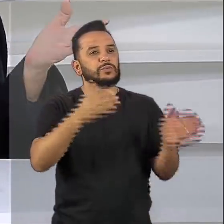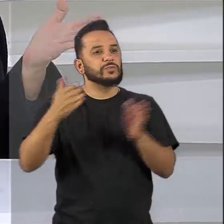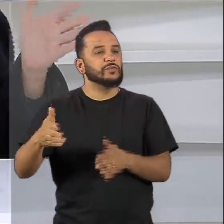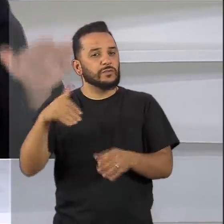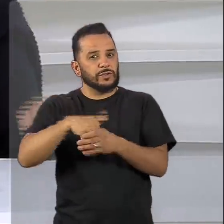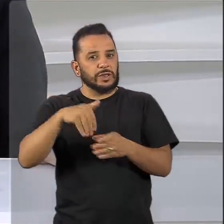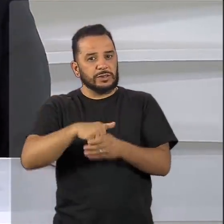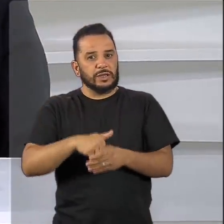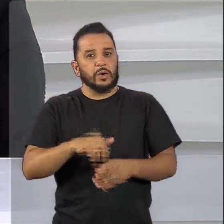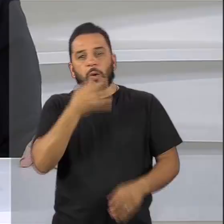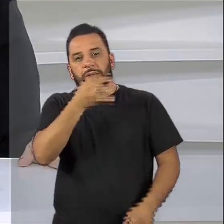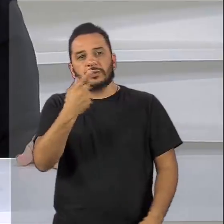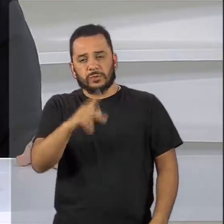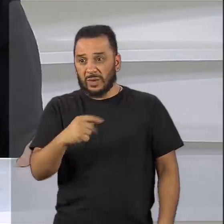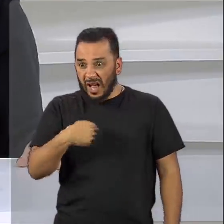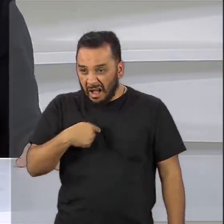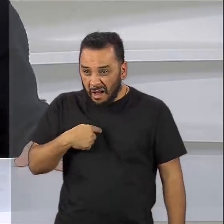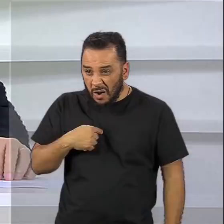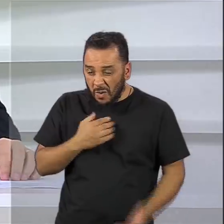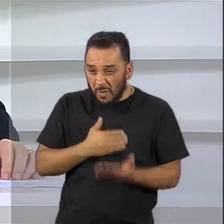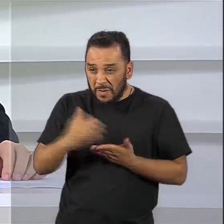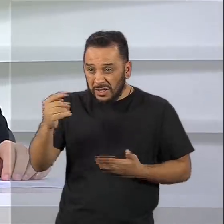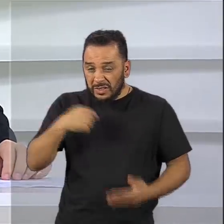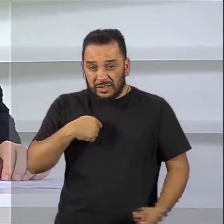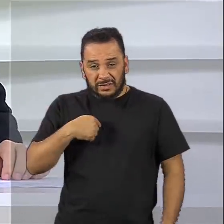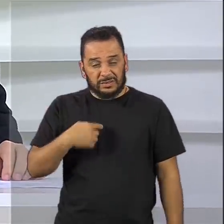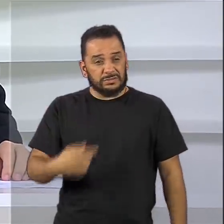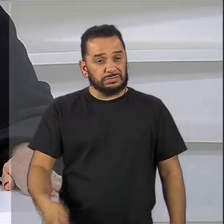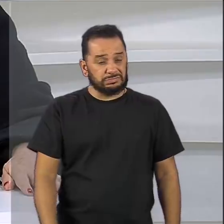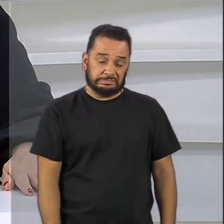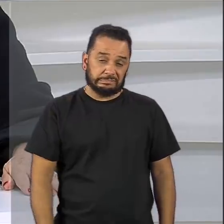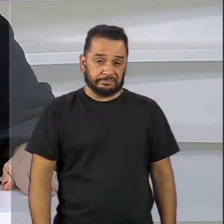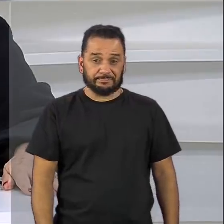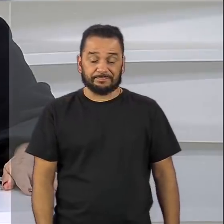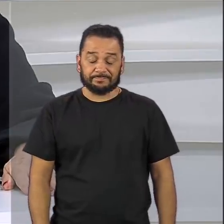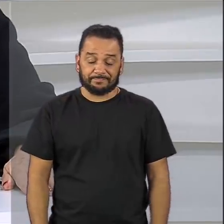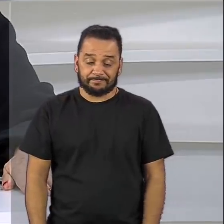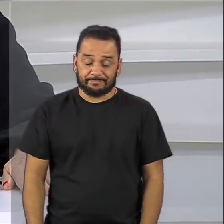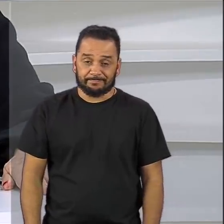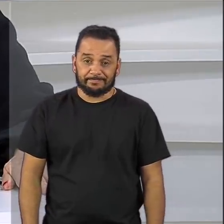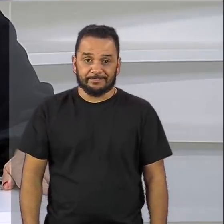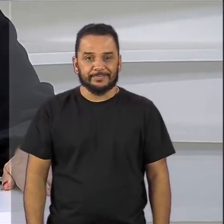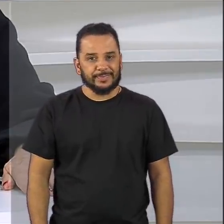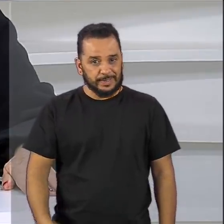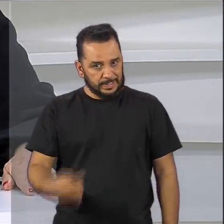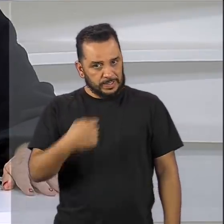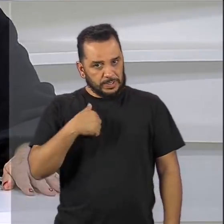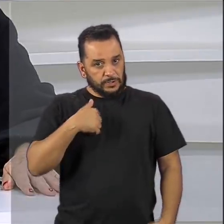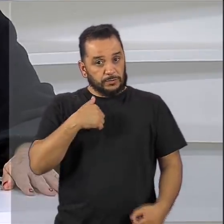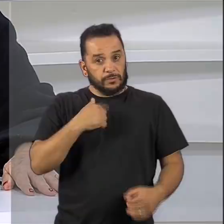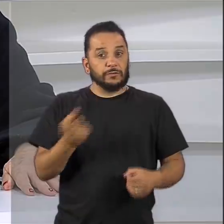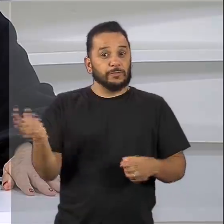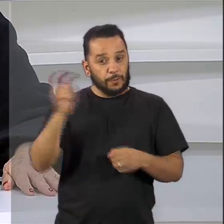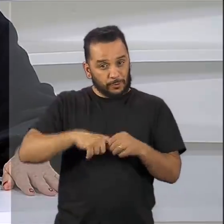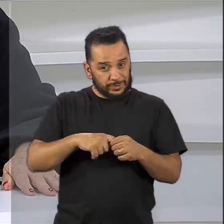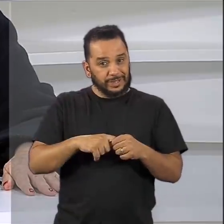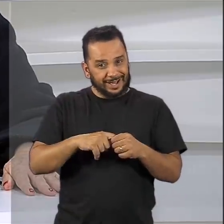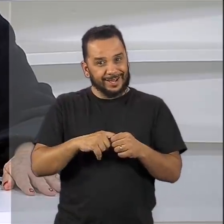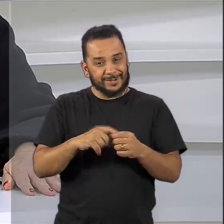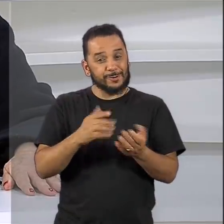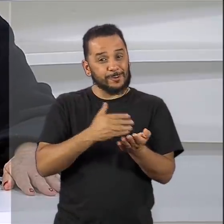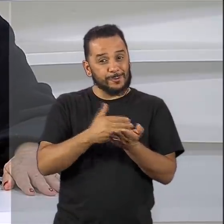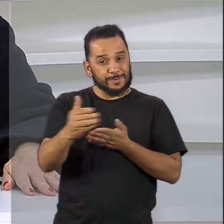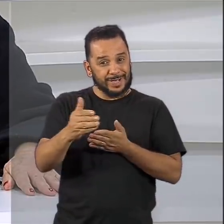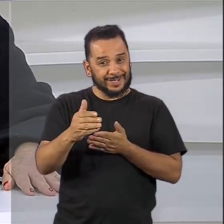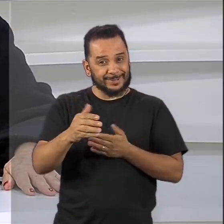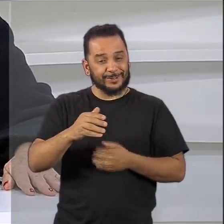Começa comigo? Sim, sempre. Ladies first. Bem, eu vou voltar lá ao meu início aqui do programa. Eu acho que